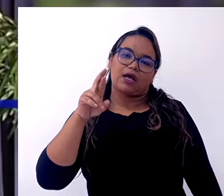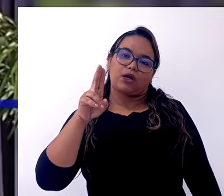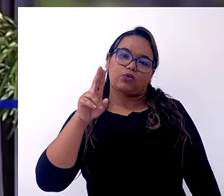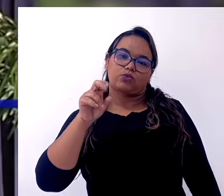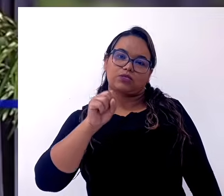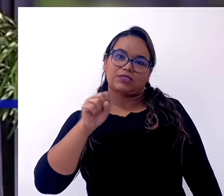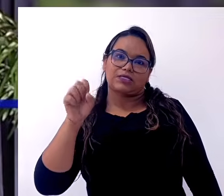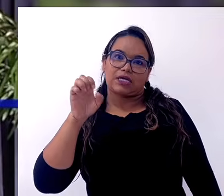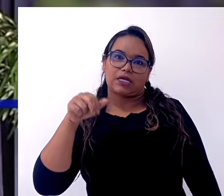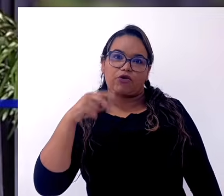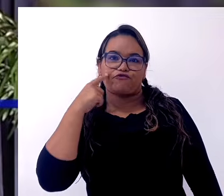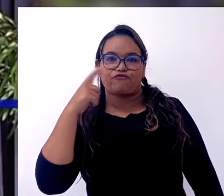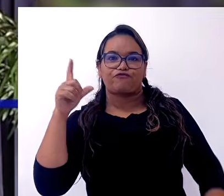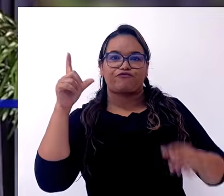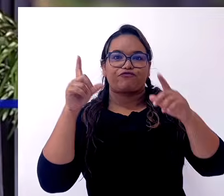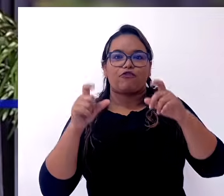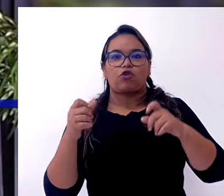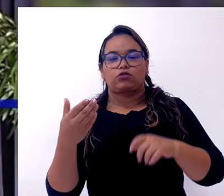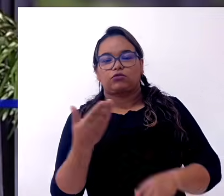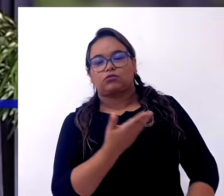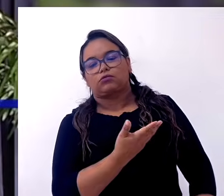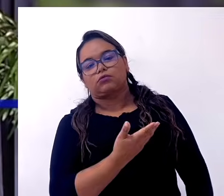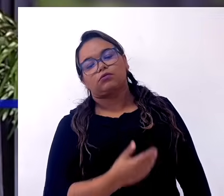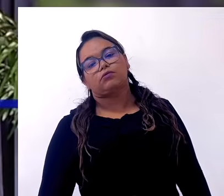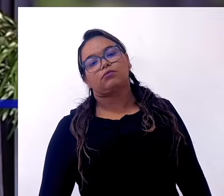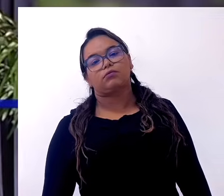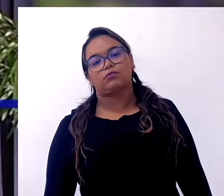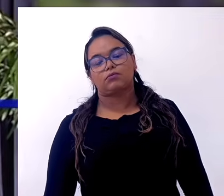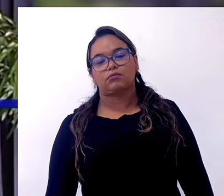certeza se isso tinha sido gravado antes.